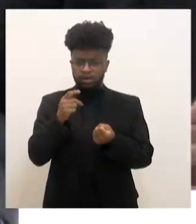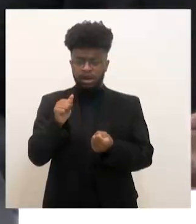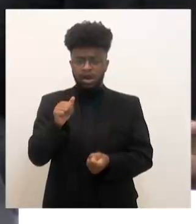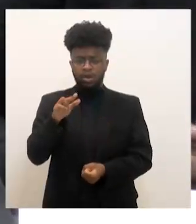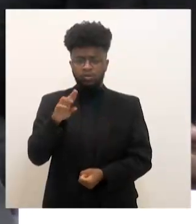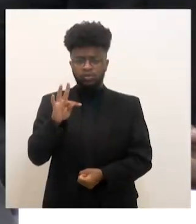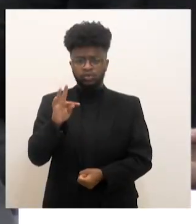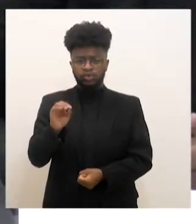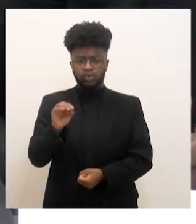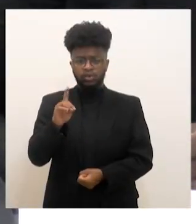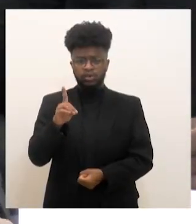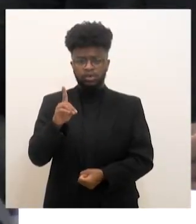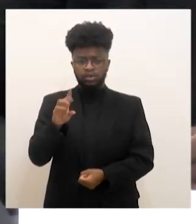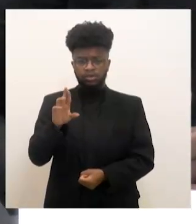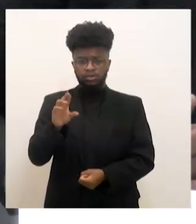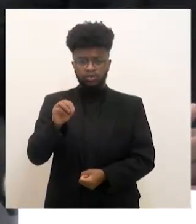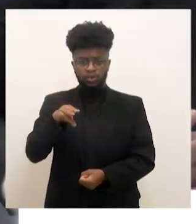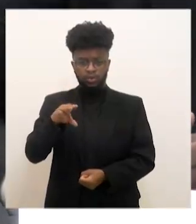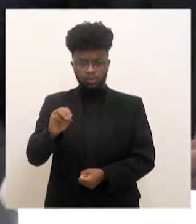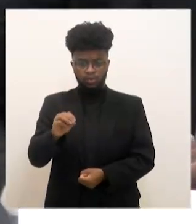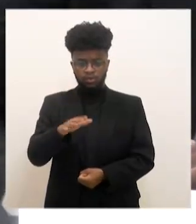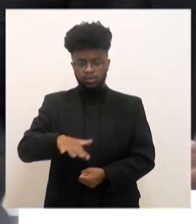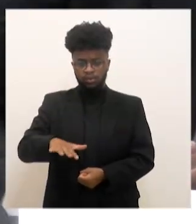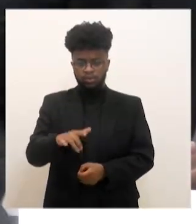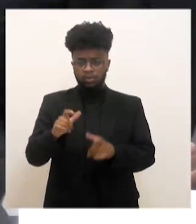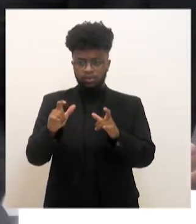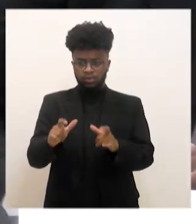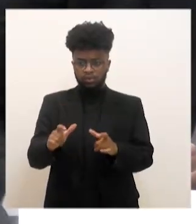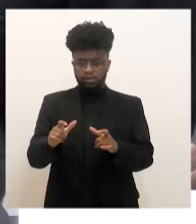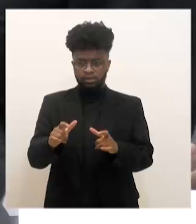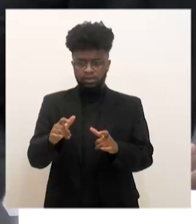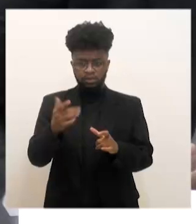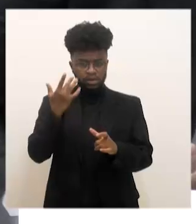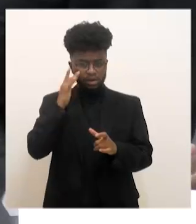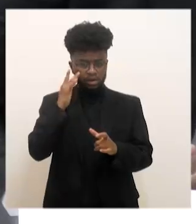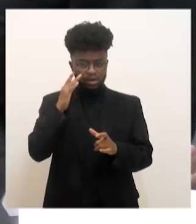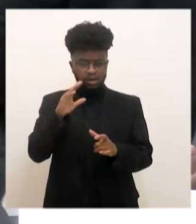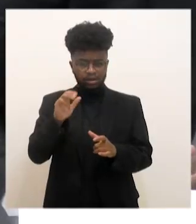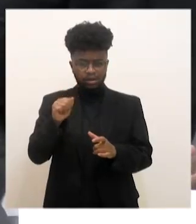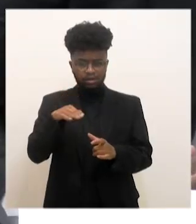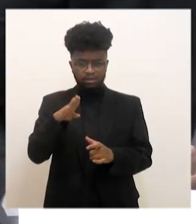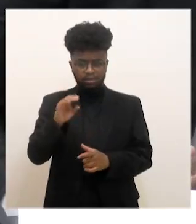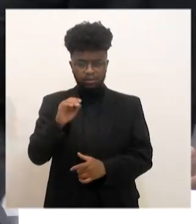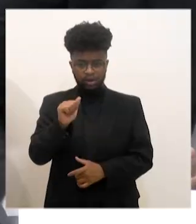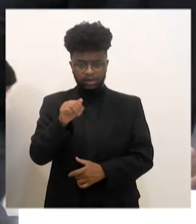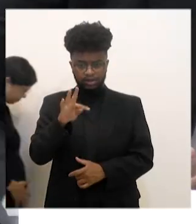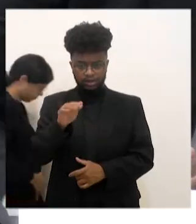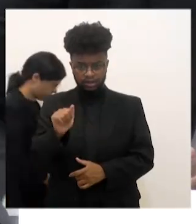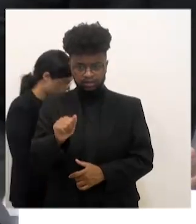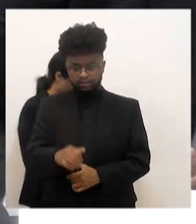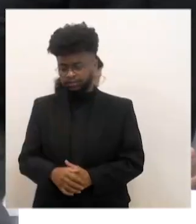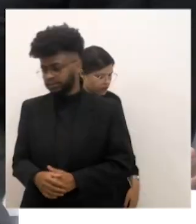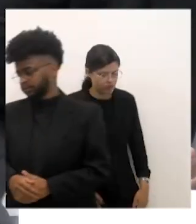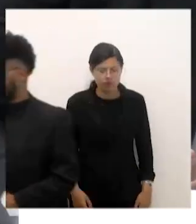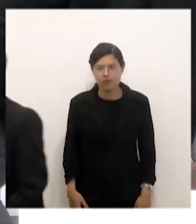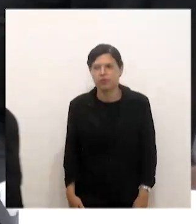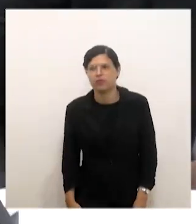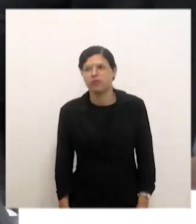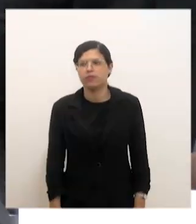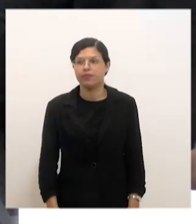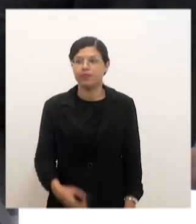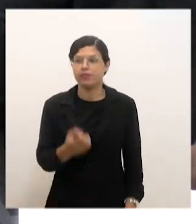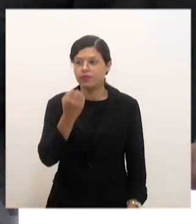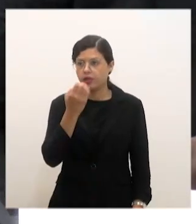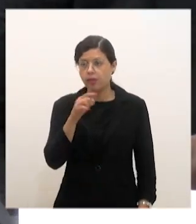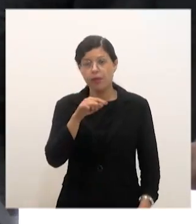autódromo, lá da estrada na Floresta do Camboatá, não foi isso? E que bom que o senhor ganhou, que bom que o